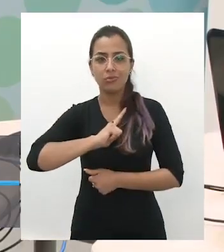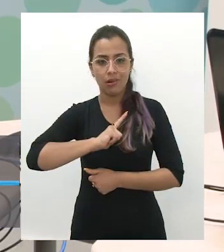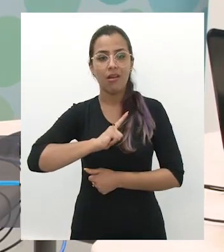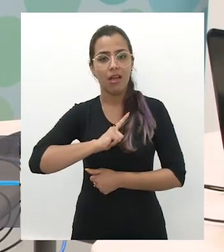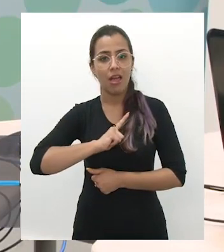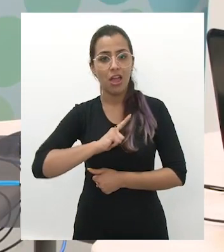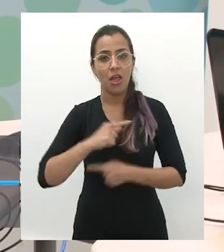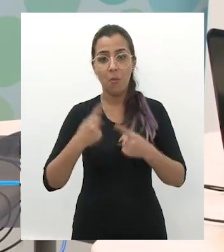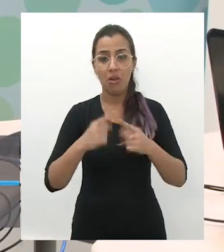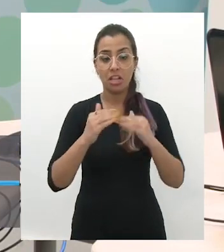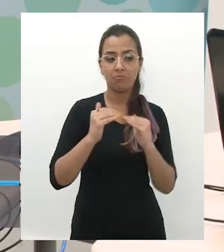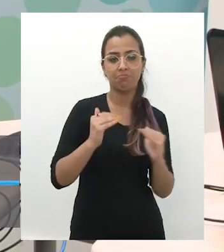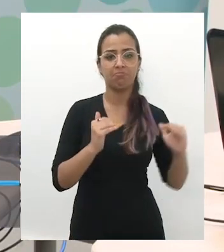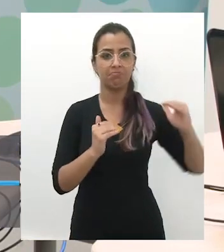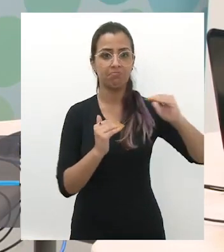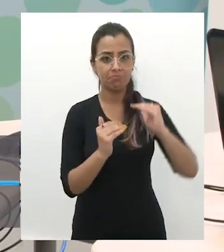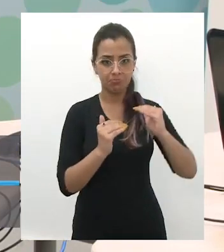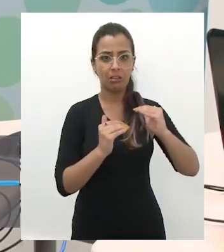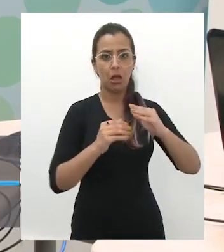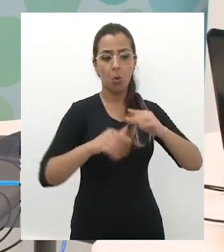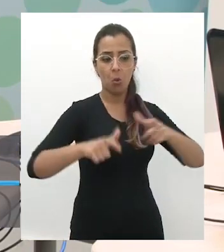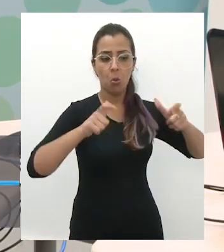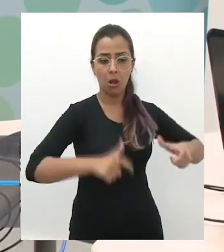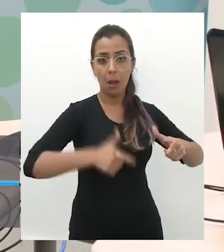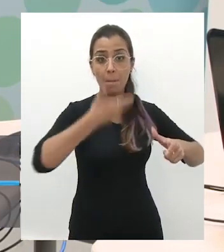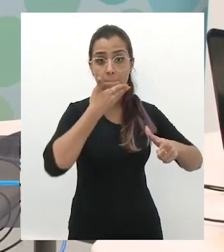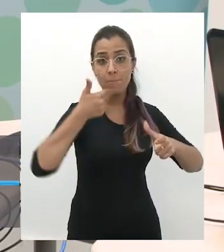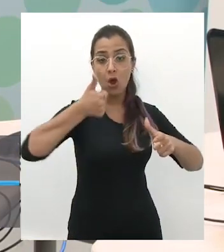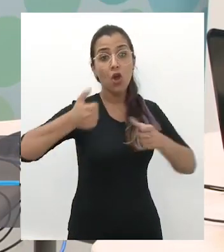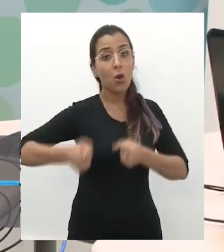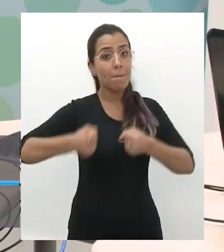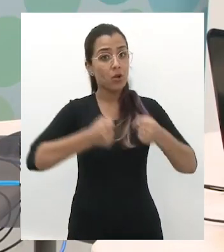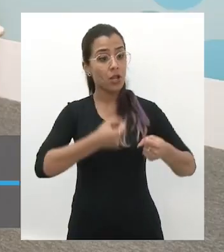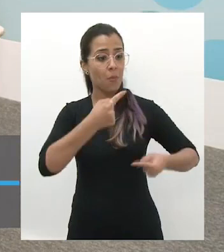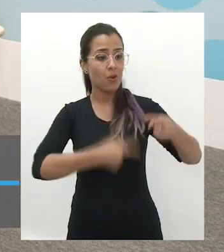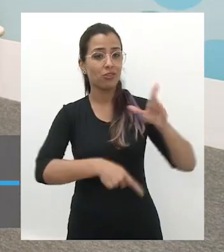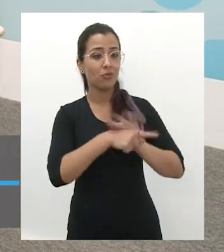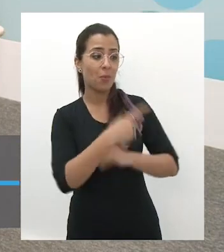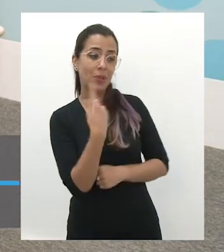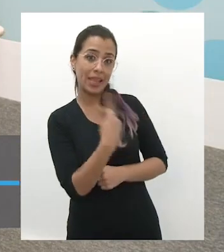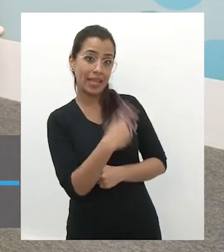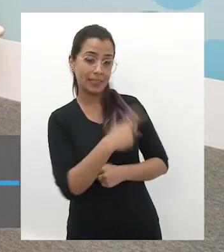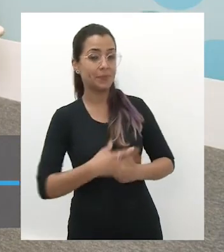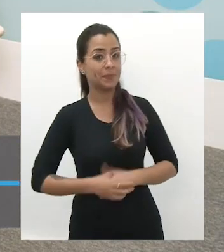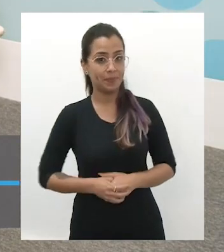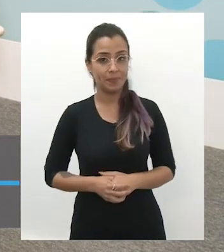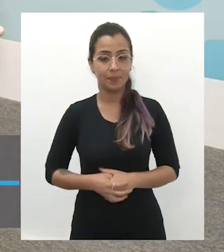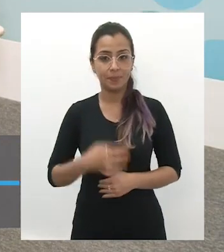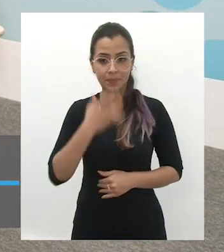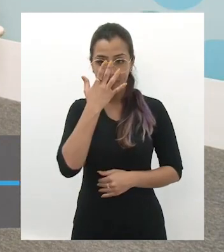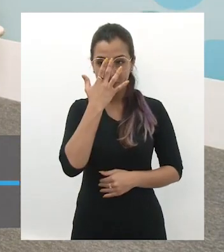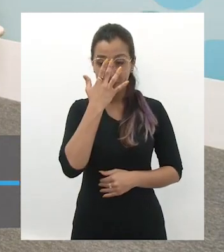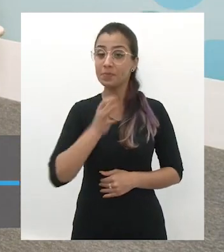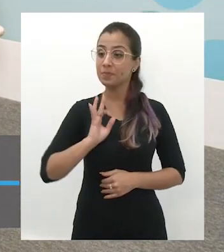de Roma, os patrícios, com as melhores terras e também com poder político para eles. Exatamente. Então, assim, para ver se